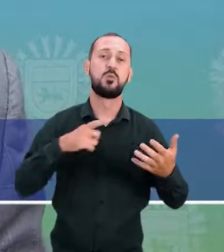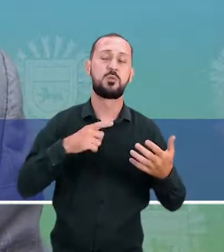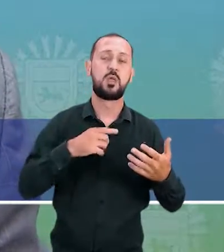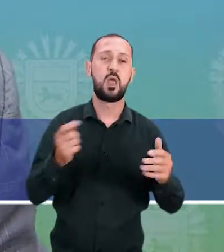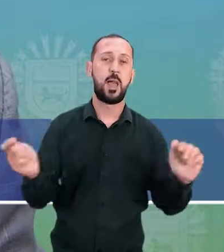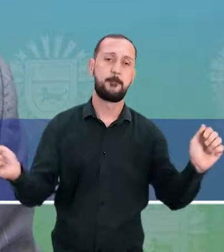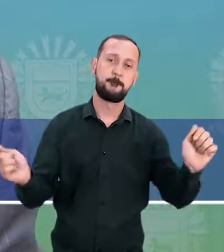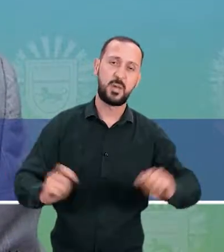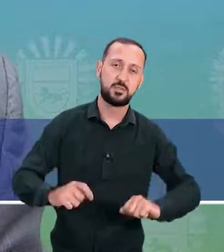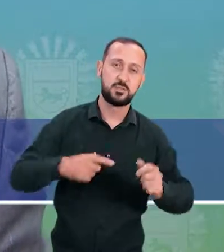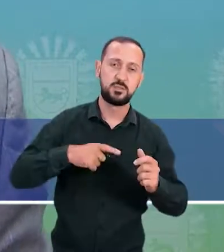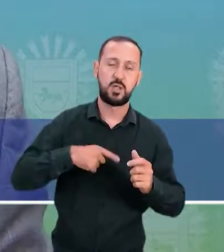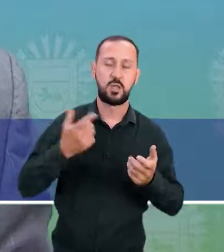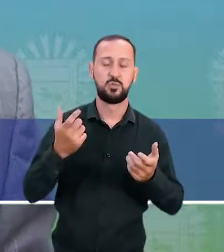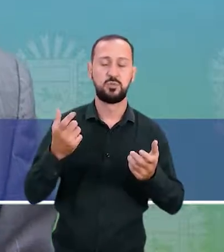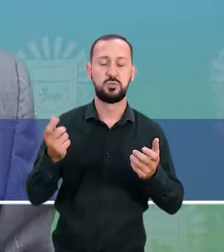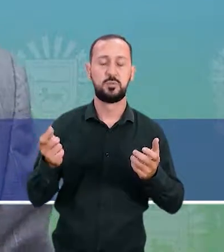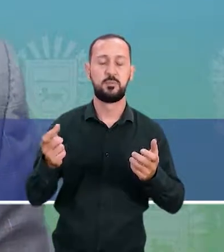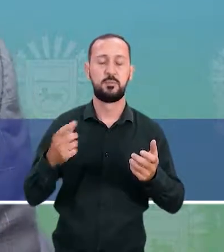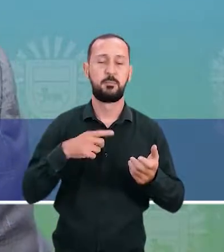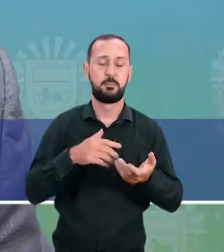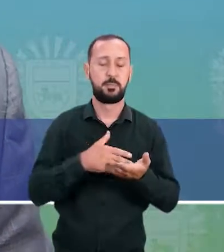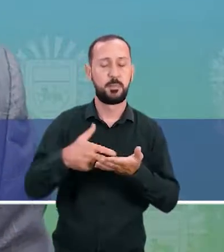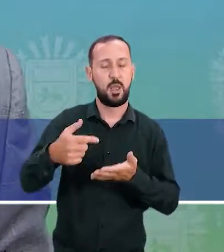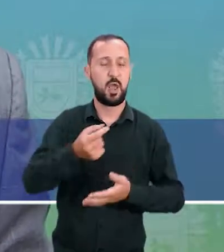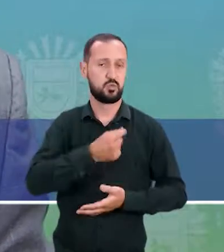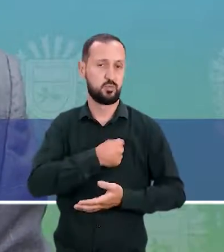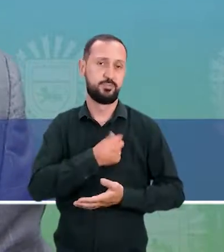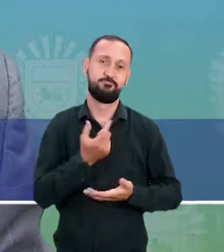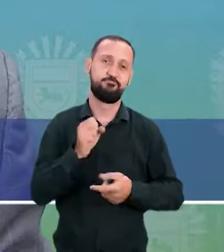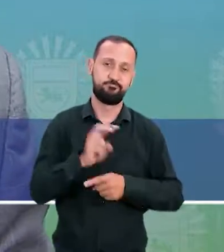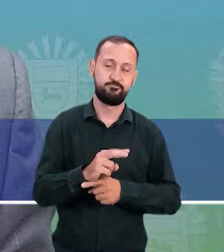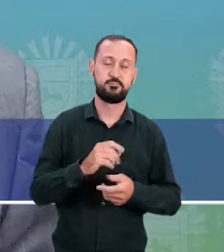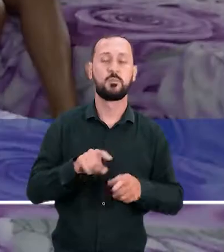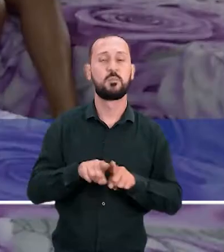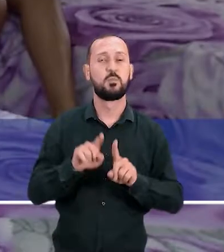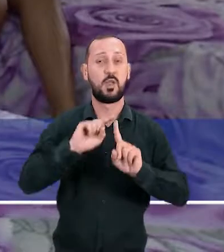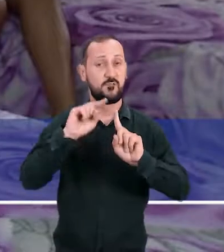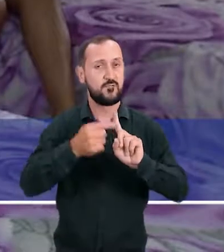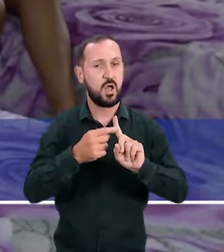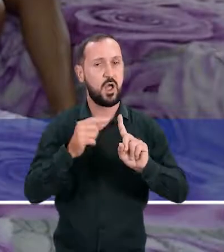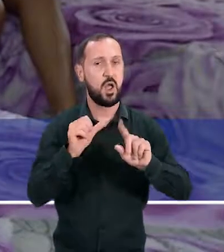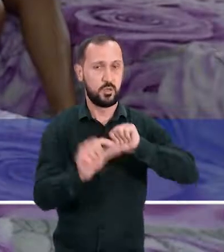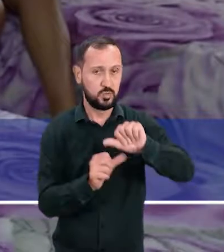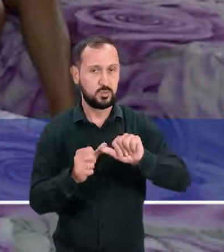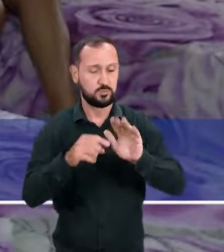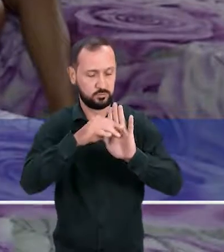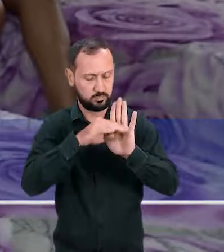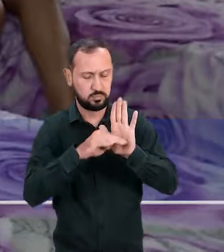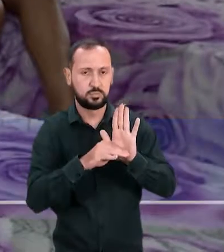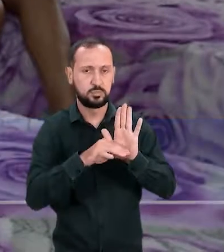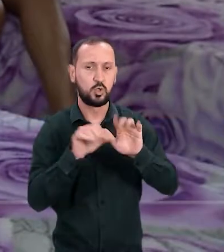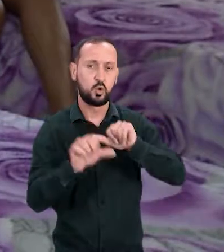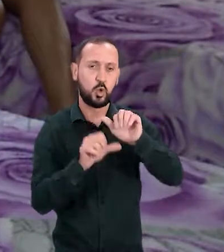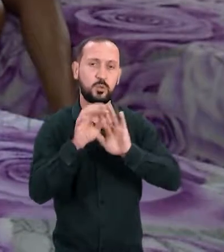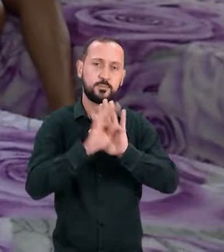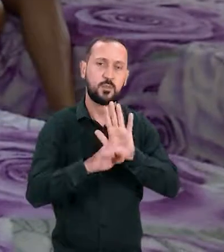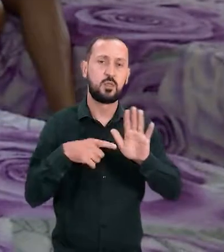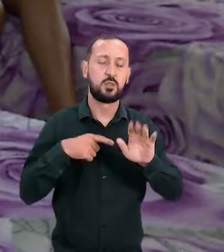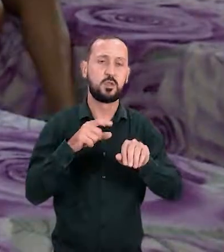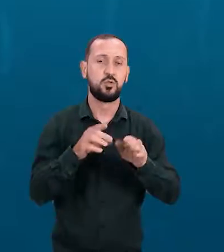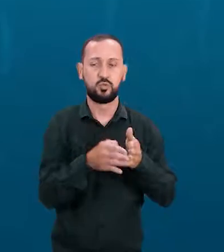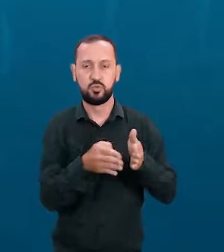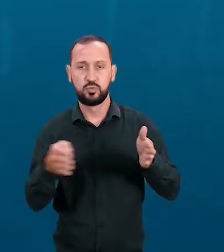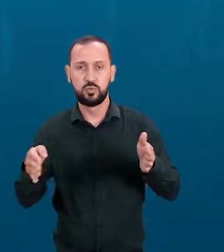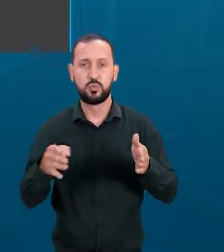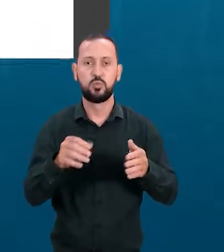aferindo aquelas que têm o melhor potencial para assumir as suas vagas. Além das gestantes, outras alterações previstas no